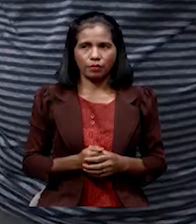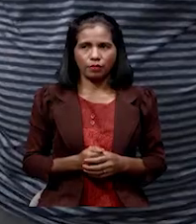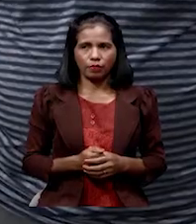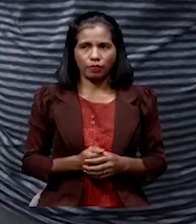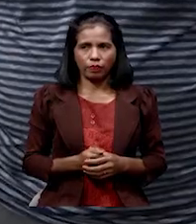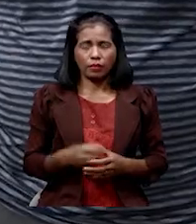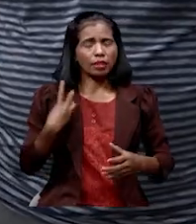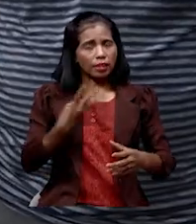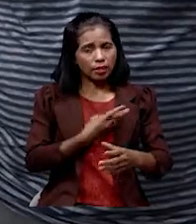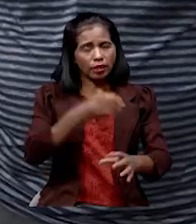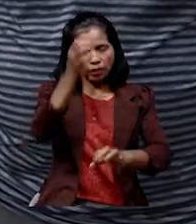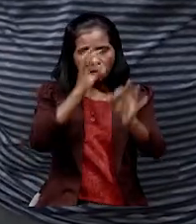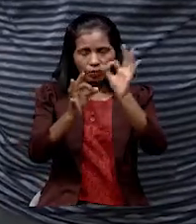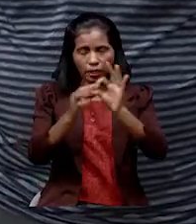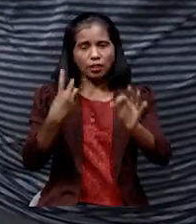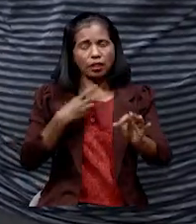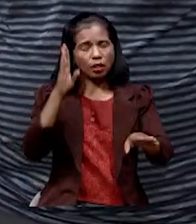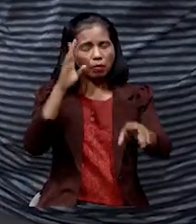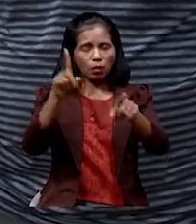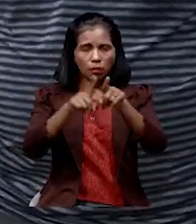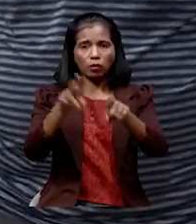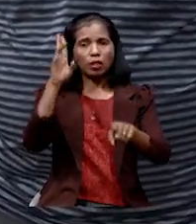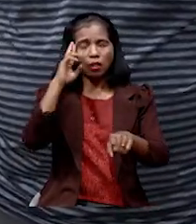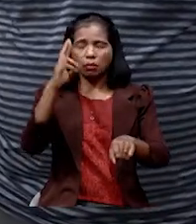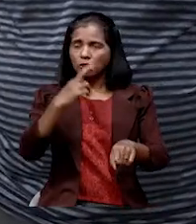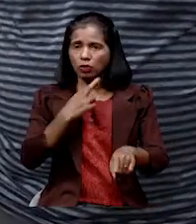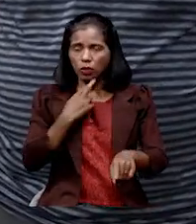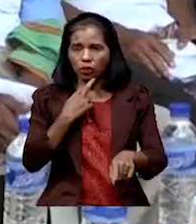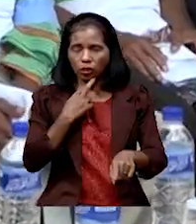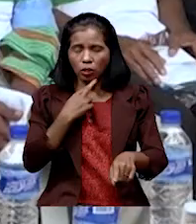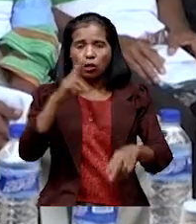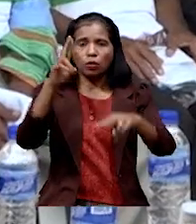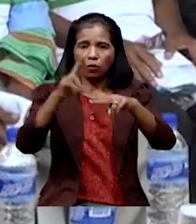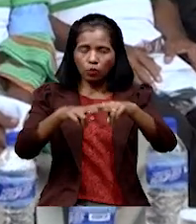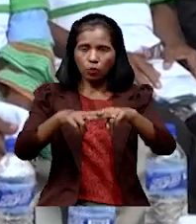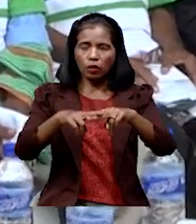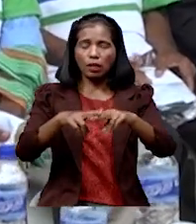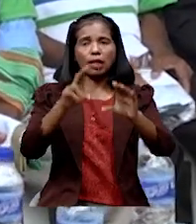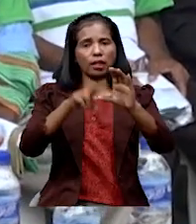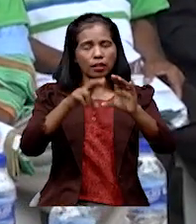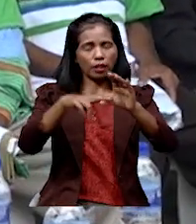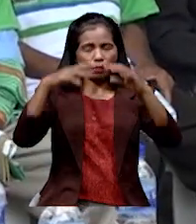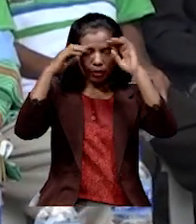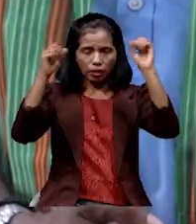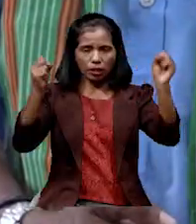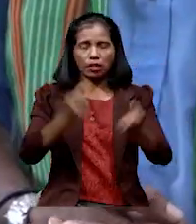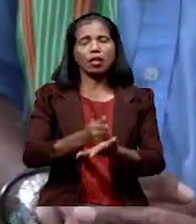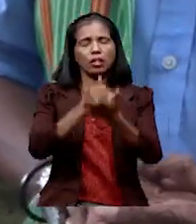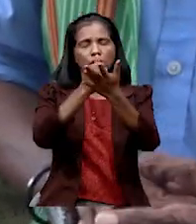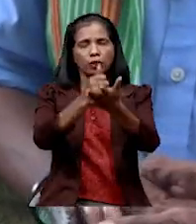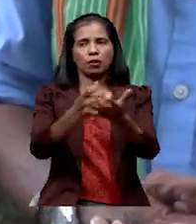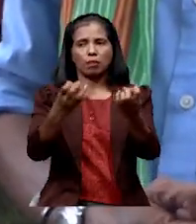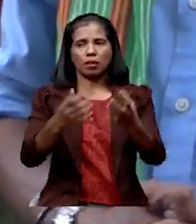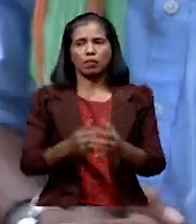E da fiel cada, e tinha uma moto, doutor Ramos Horto, Turia cadera presidenti se razove buat bar malusira neve